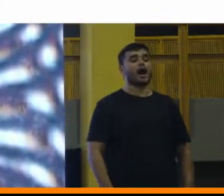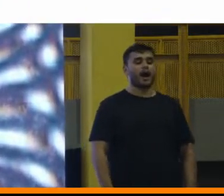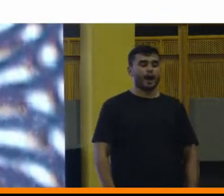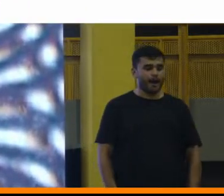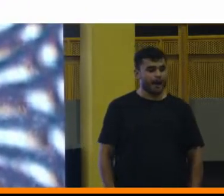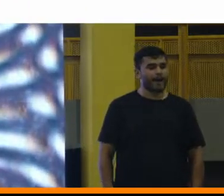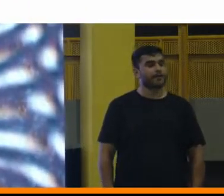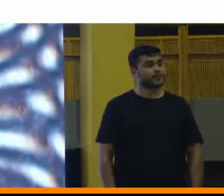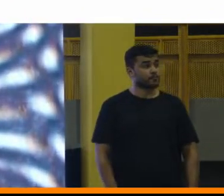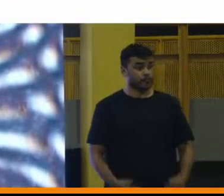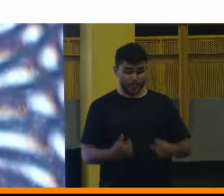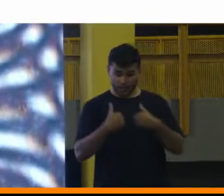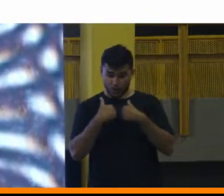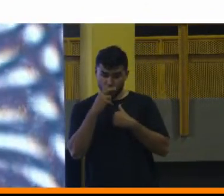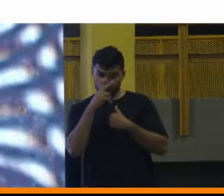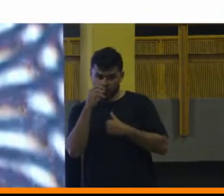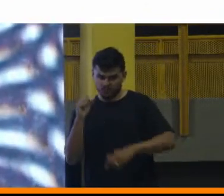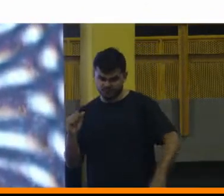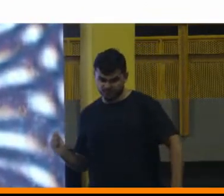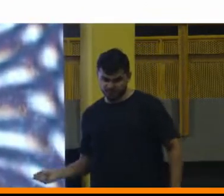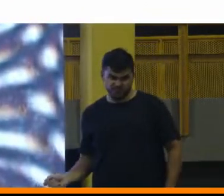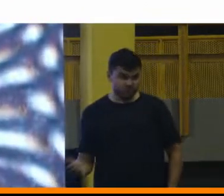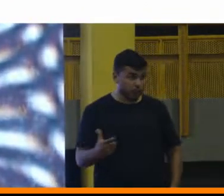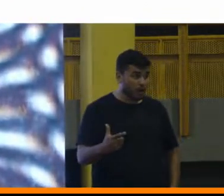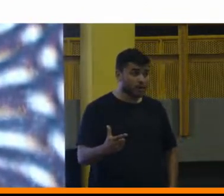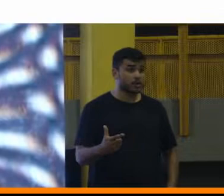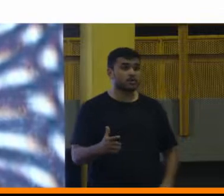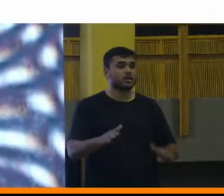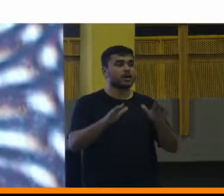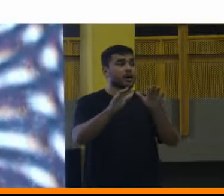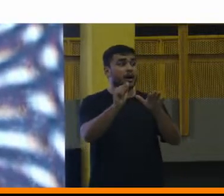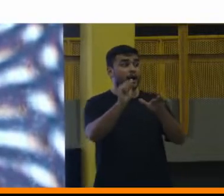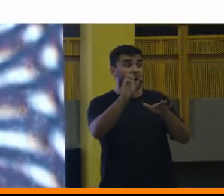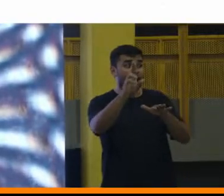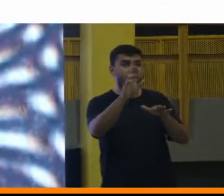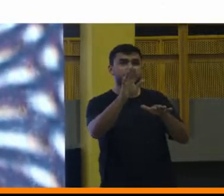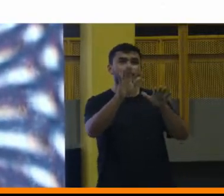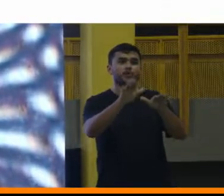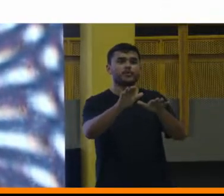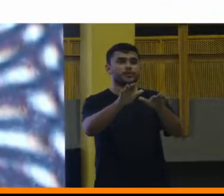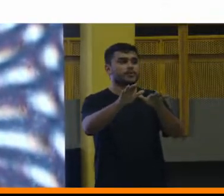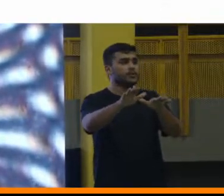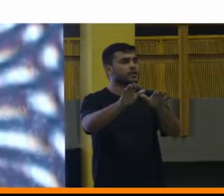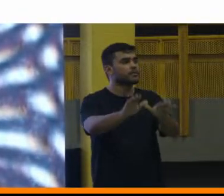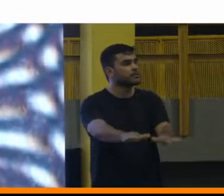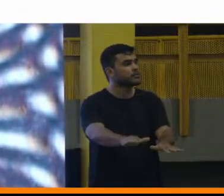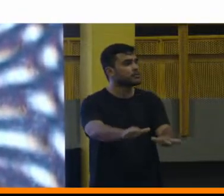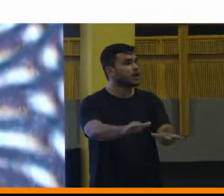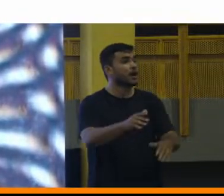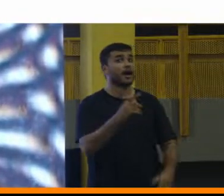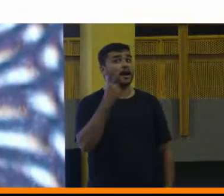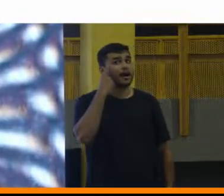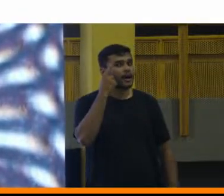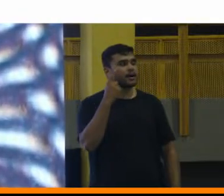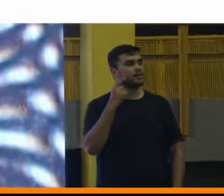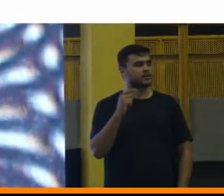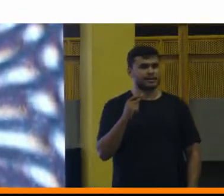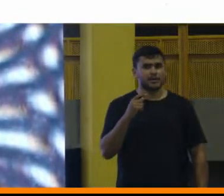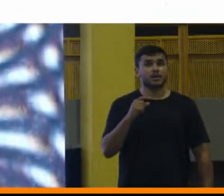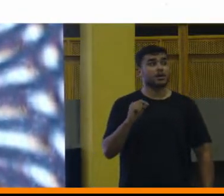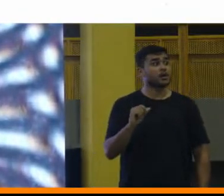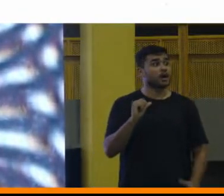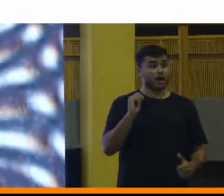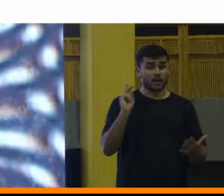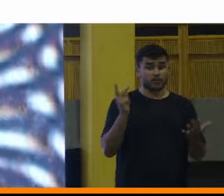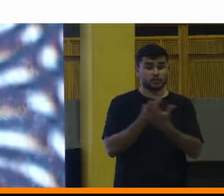Então, no final das contas, força não está relacionado com a velocidade, mas com a